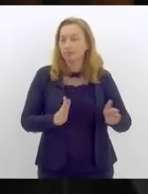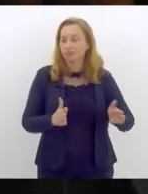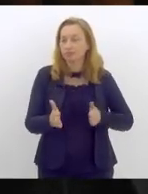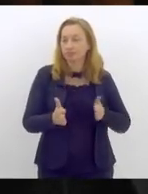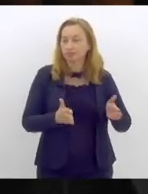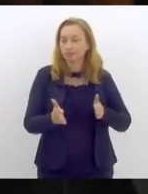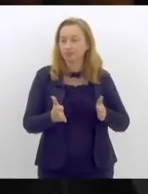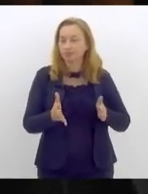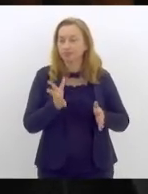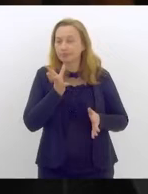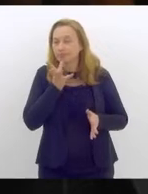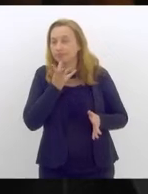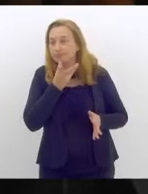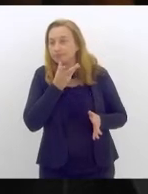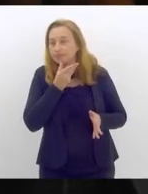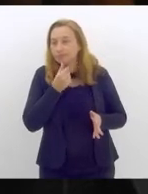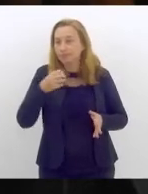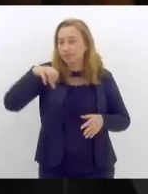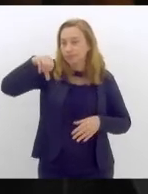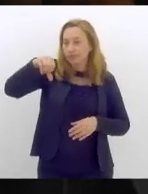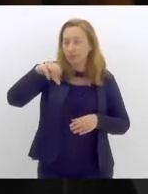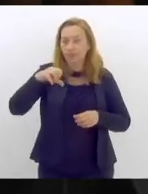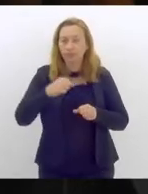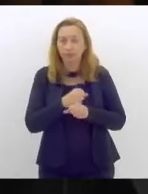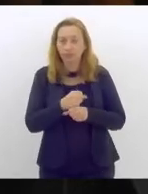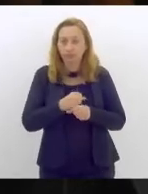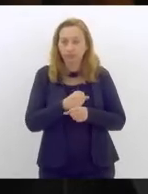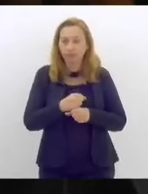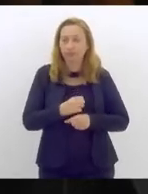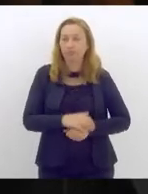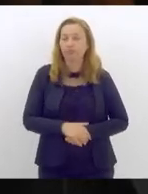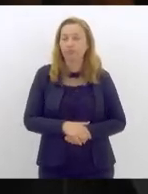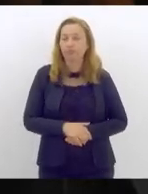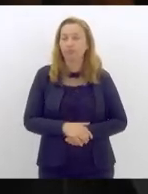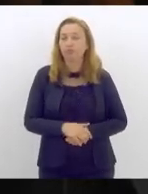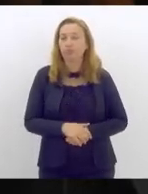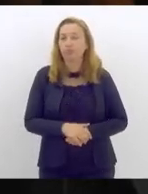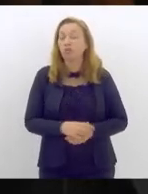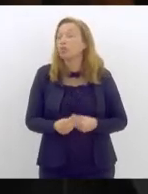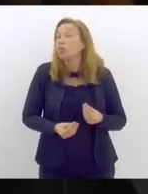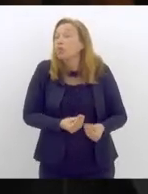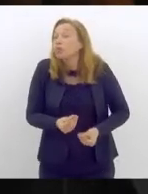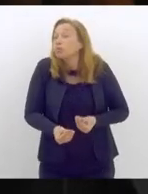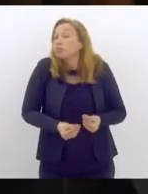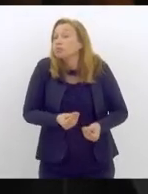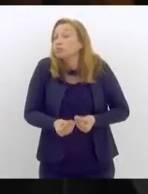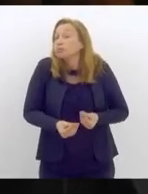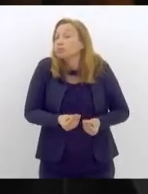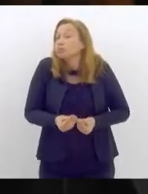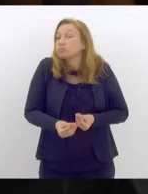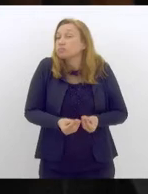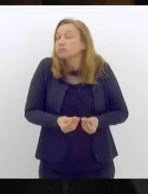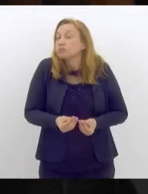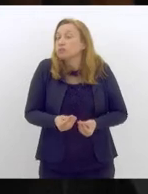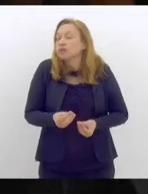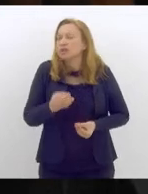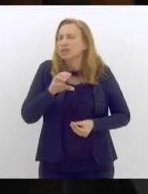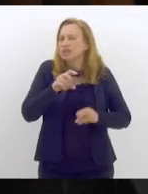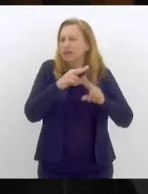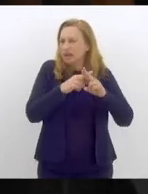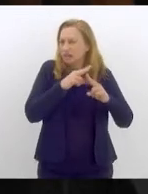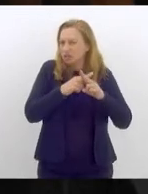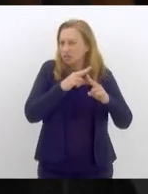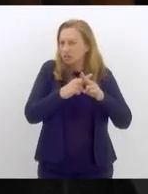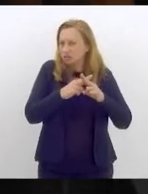para durar 9 anos com que com índice da Caixa Econômica da